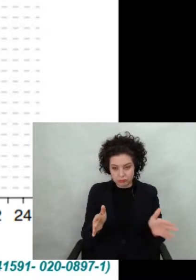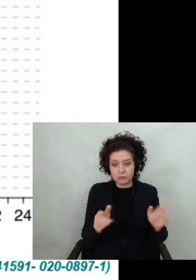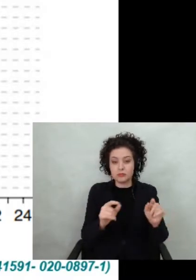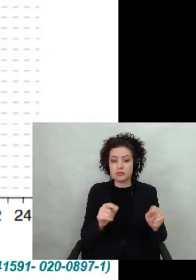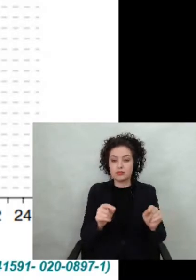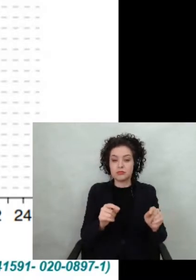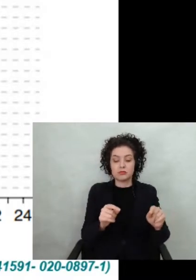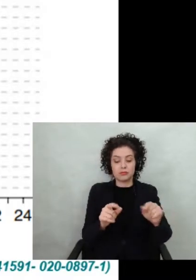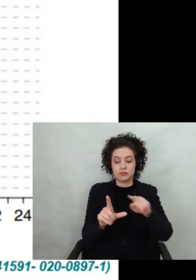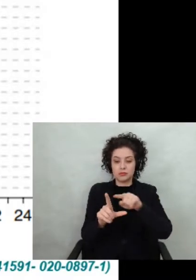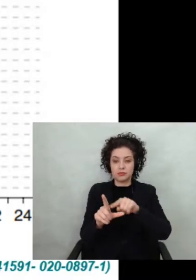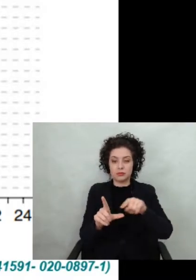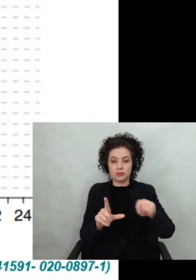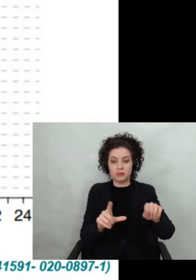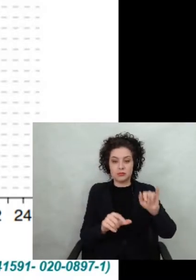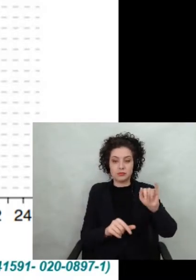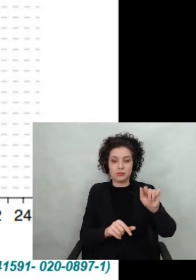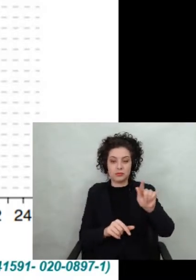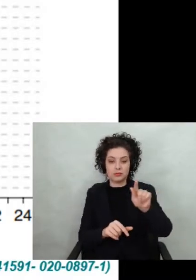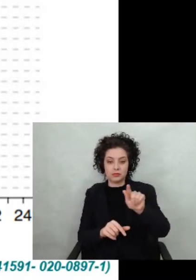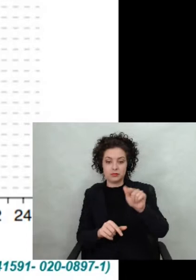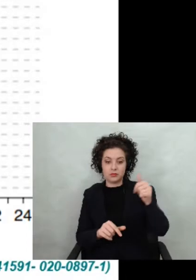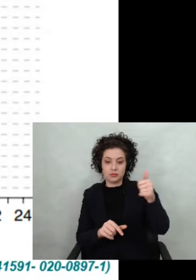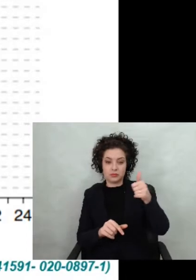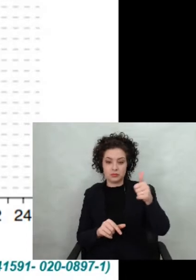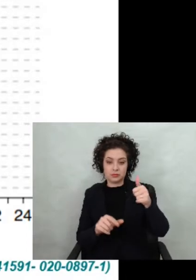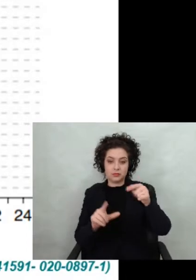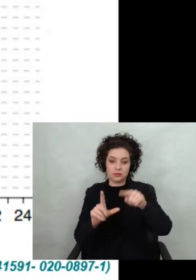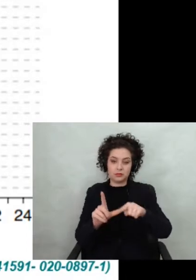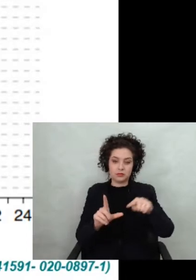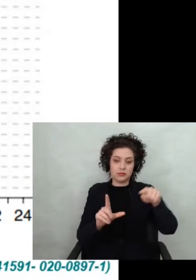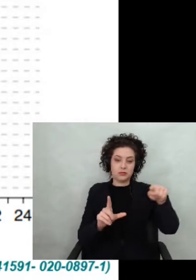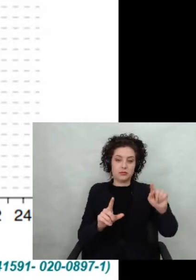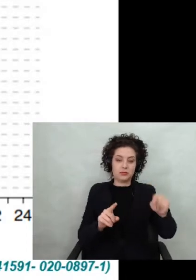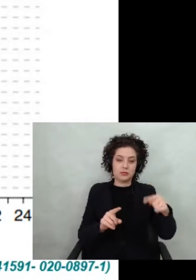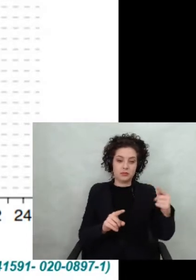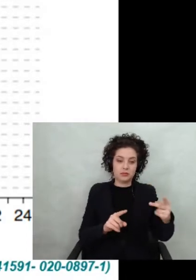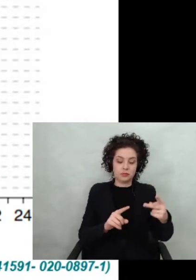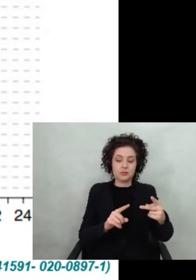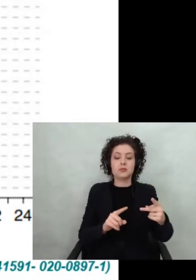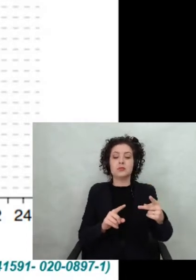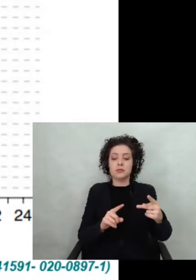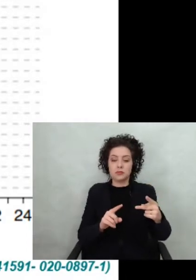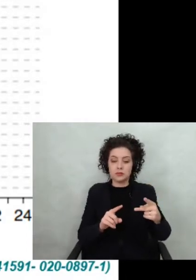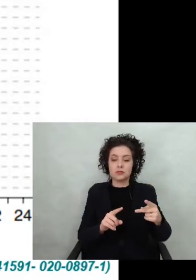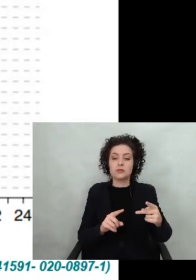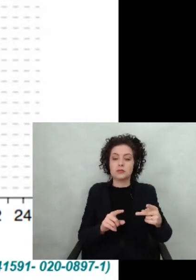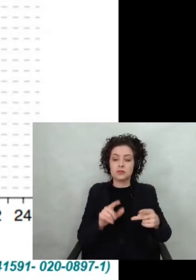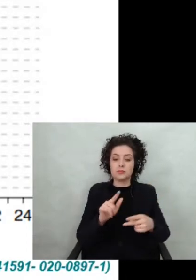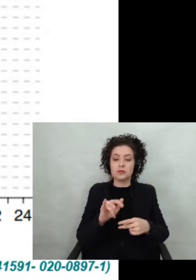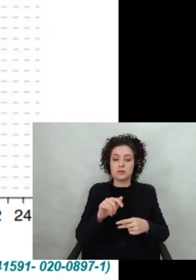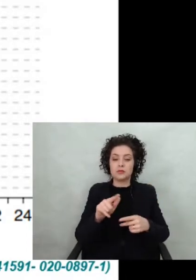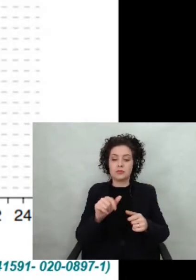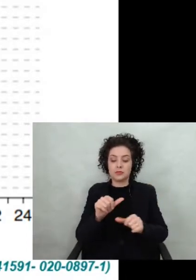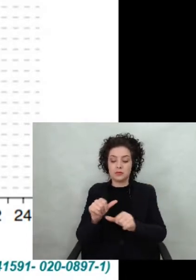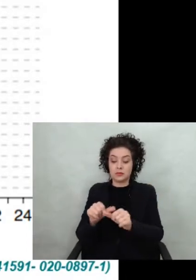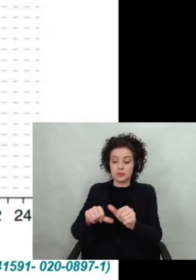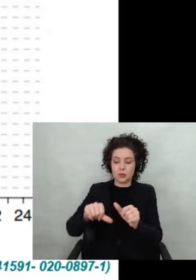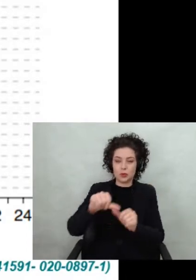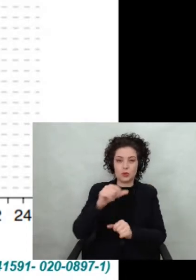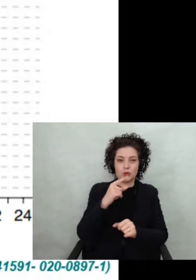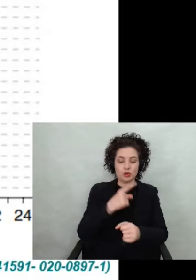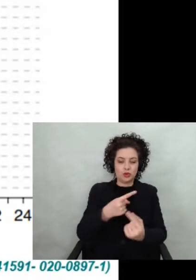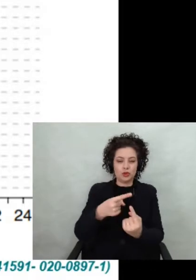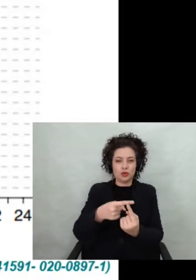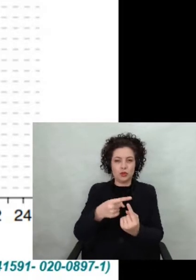foi primeiro, depois houve uma soroconversão sincrônica para IgM e IgG, e uma parte desses